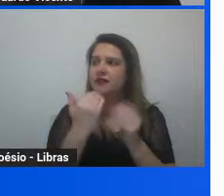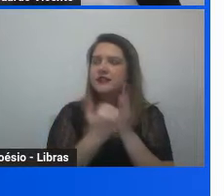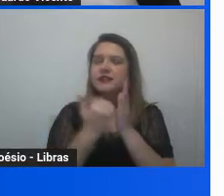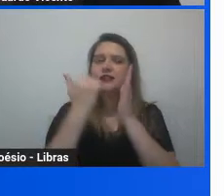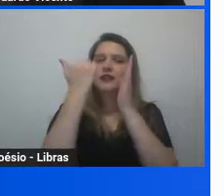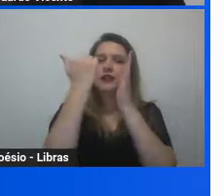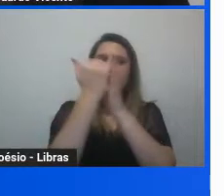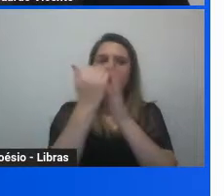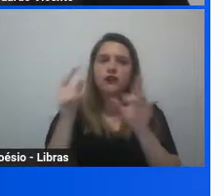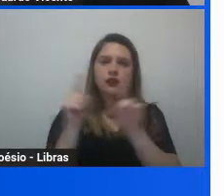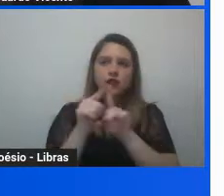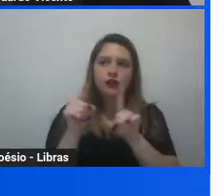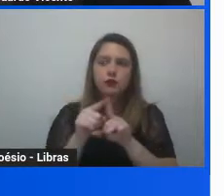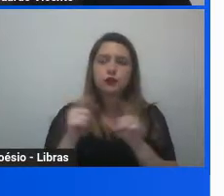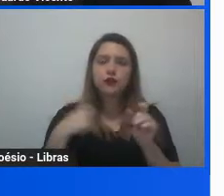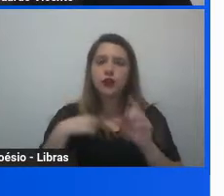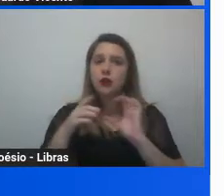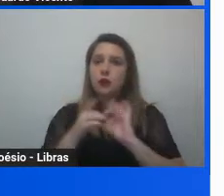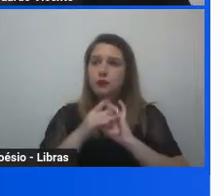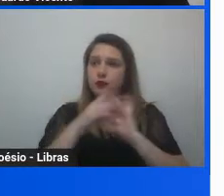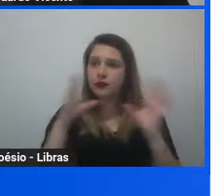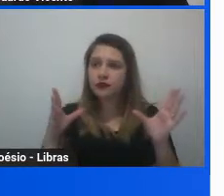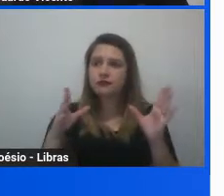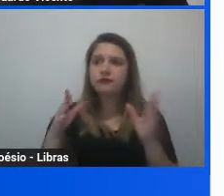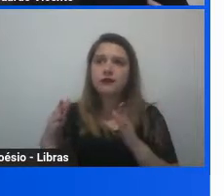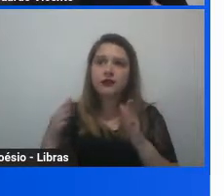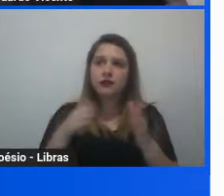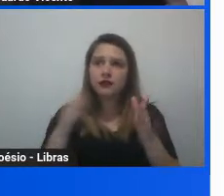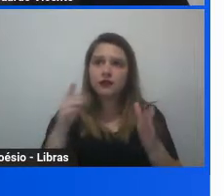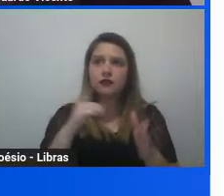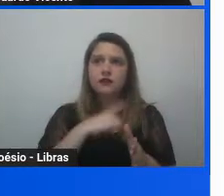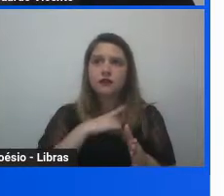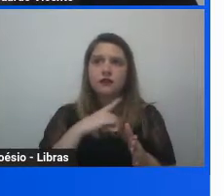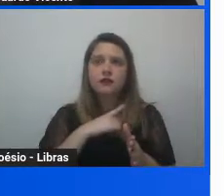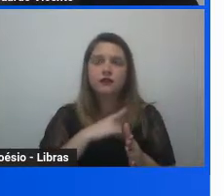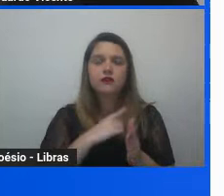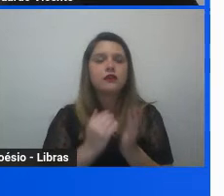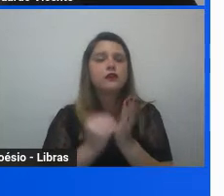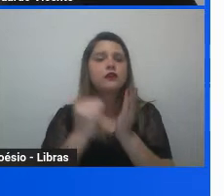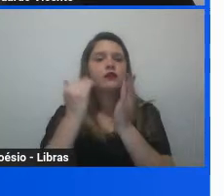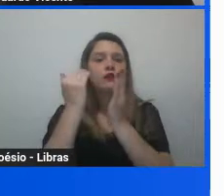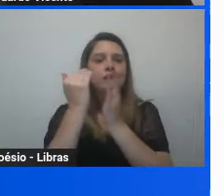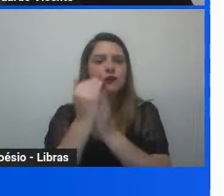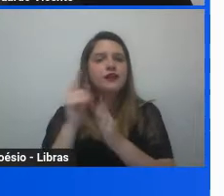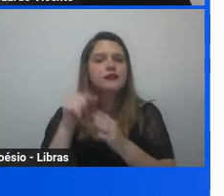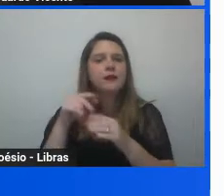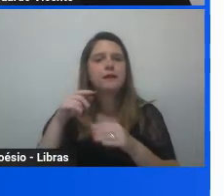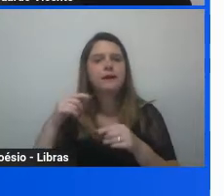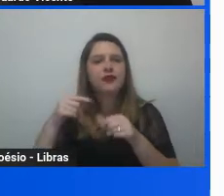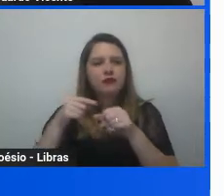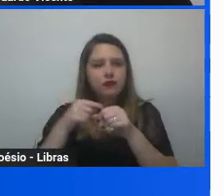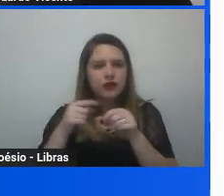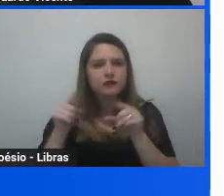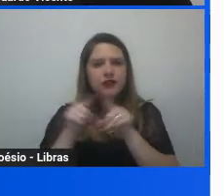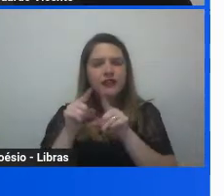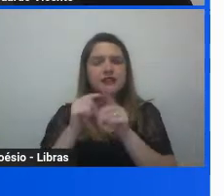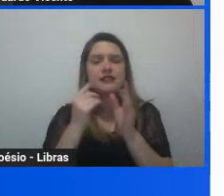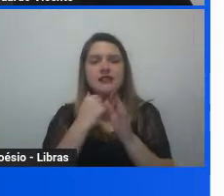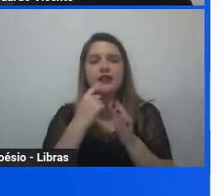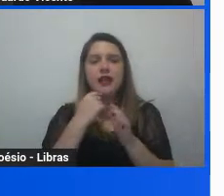porque eu facilitei aí o caminho entre o coração até a perfuração, e aí vai sangrar mais.